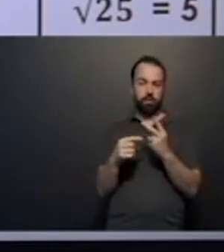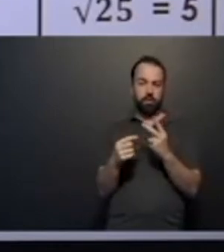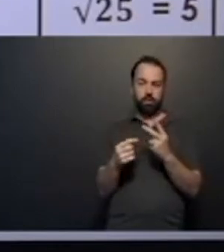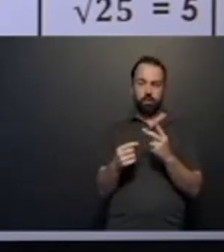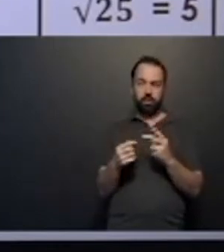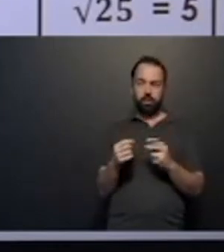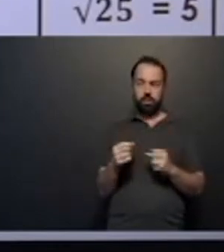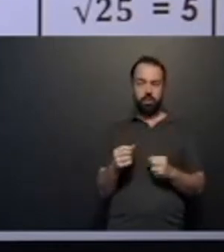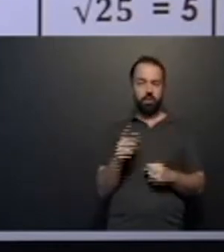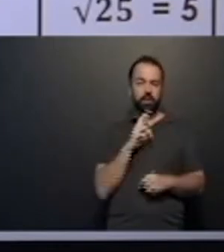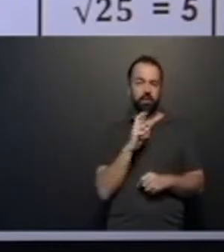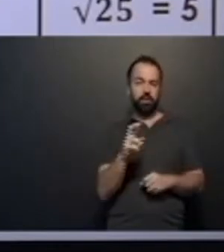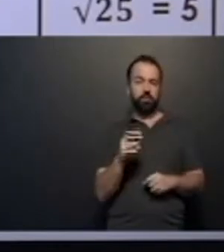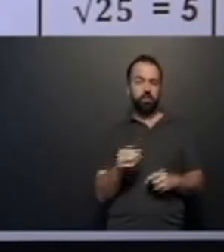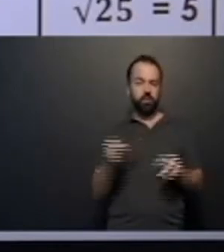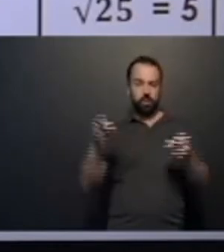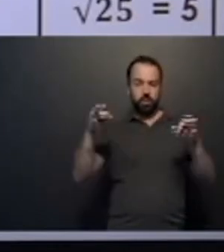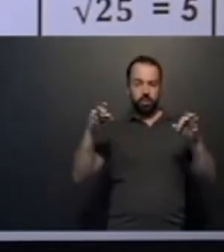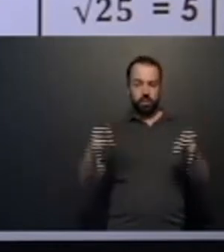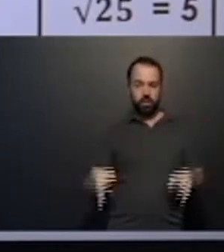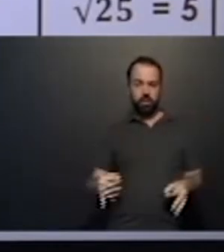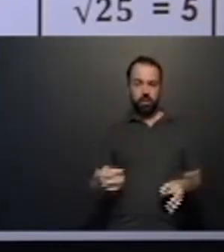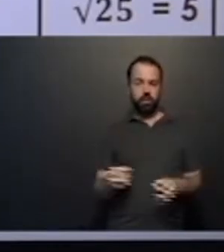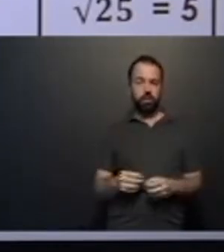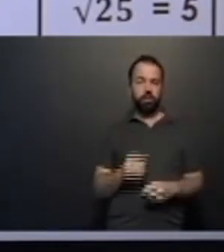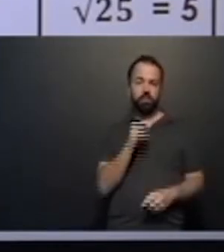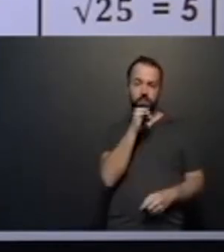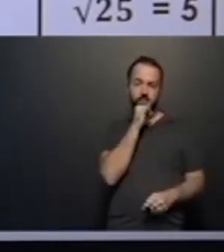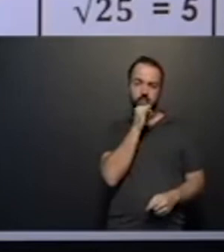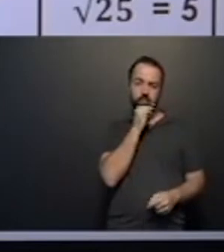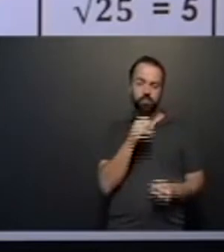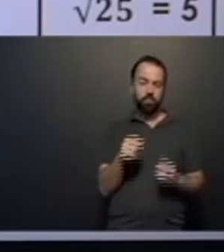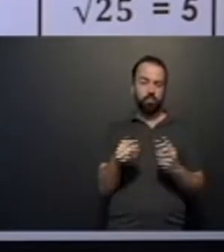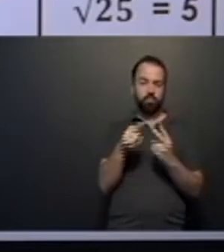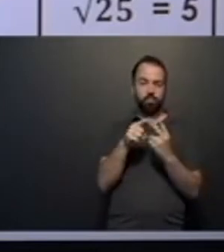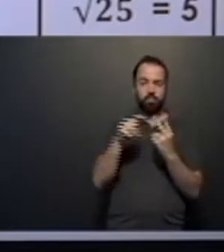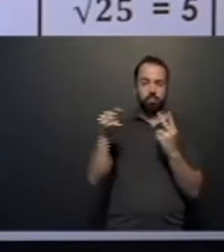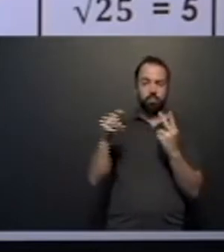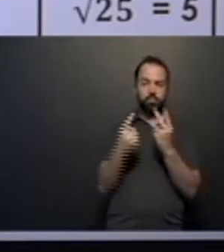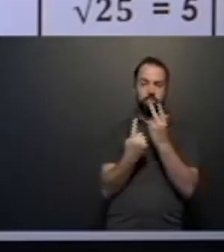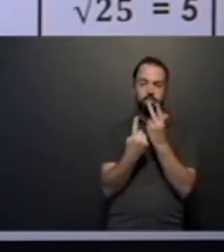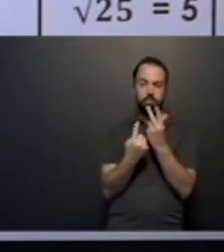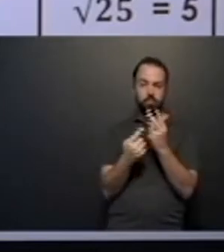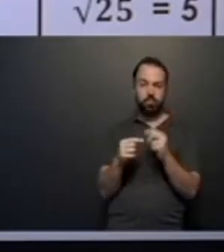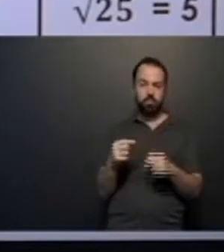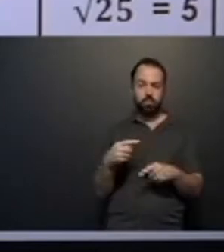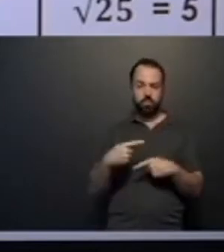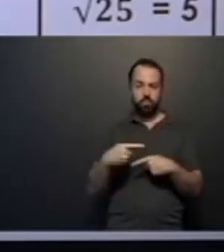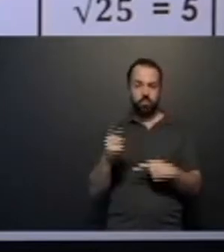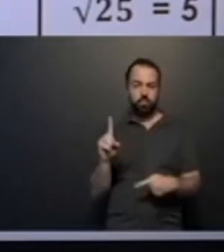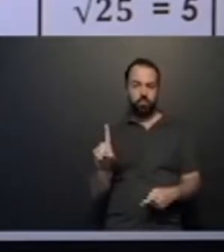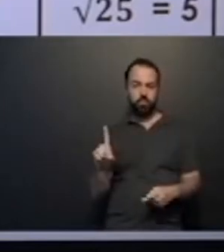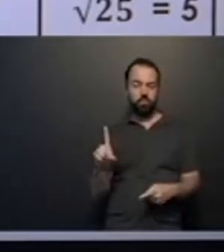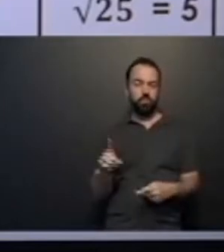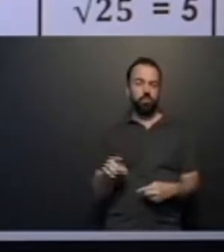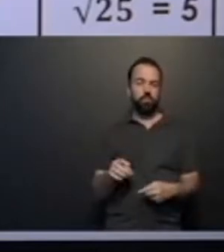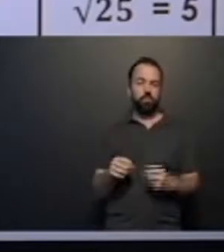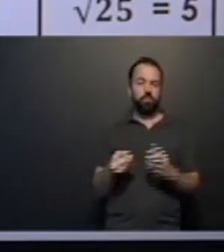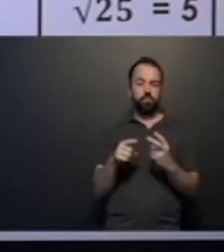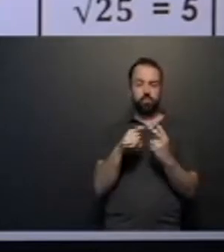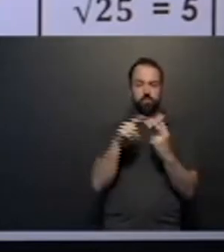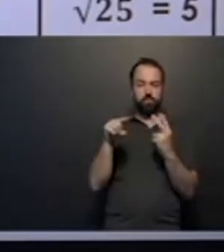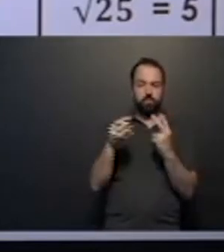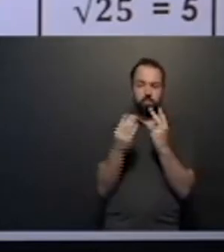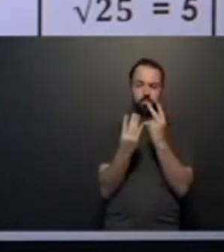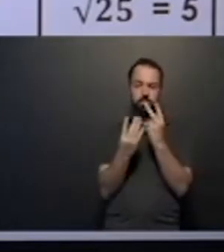inteiro exato é por exemplo aqui ó raiz quadrada de um que é um raiz quadrada de quatro que é